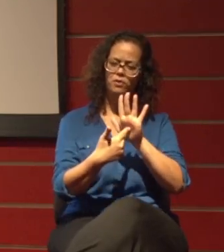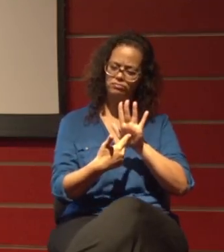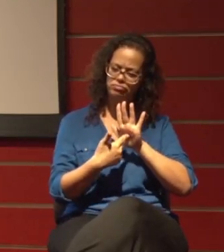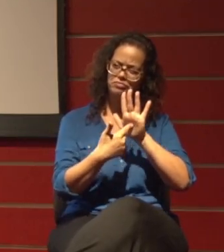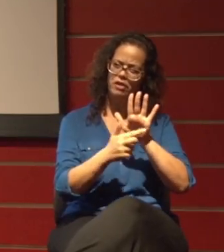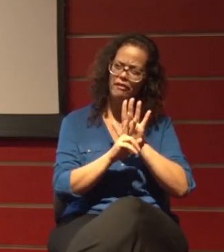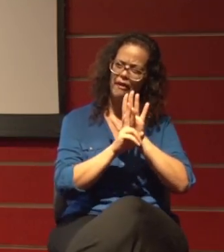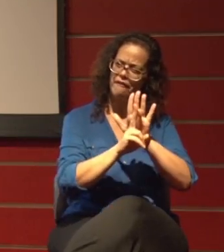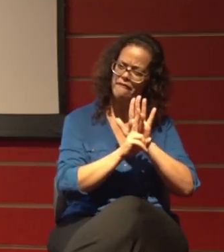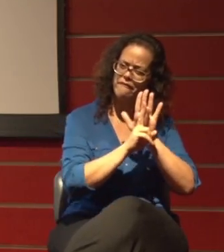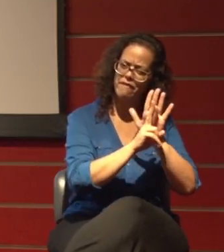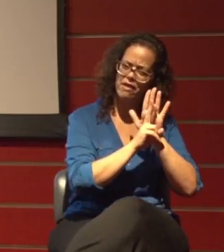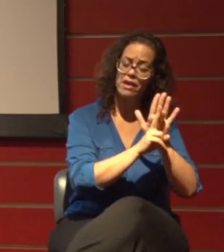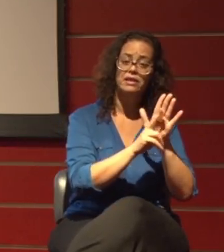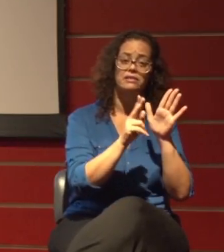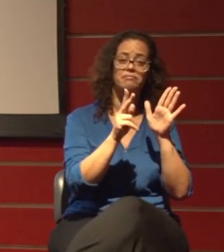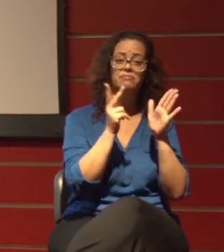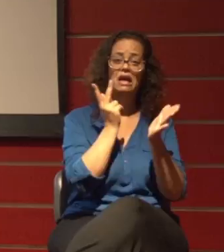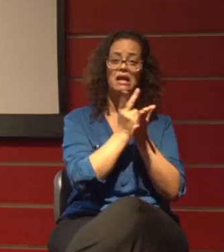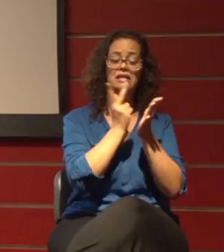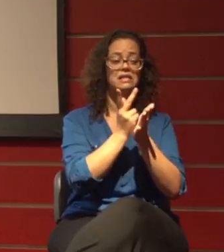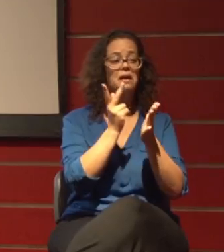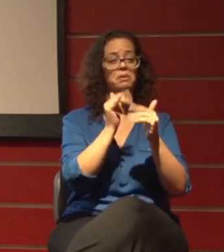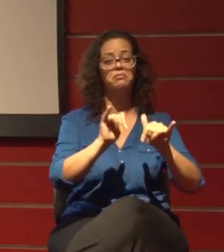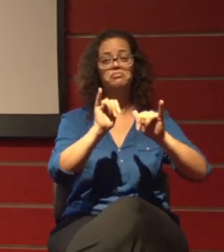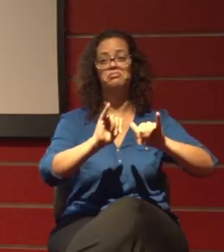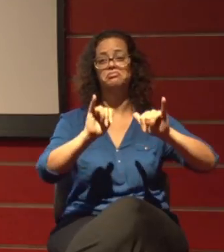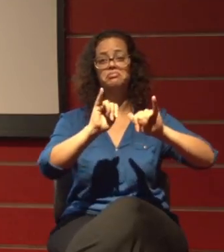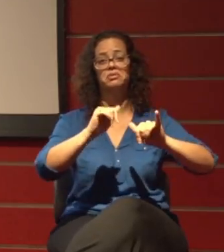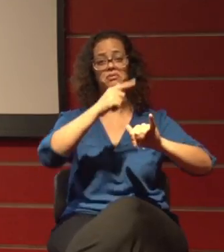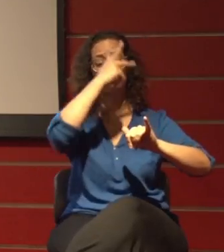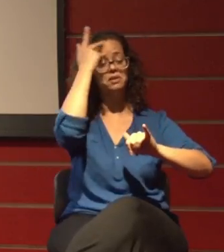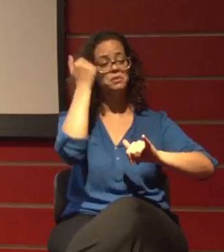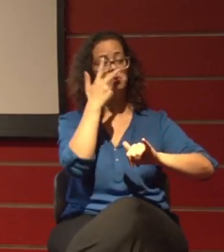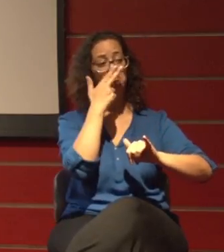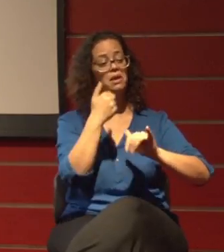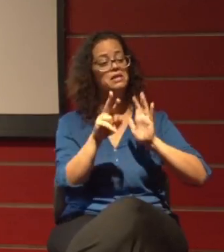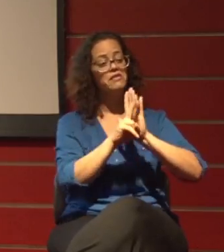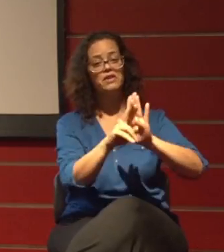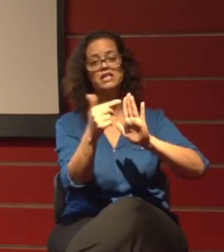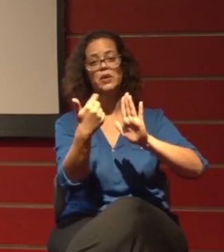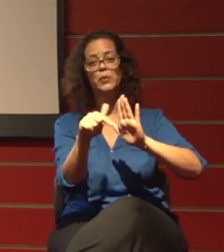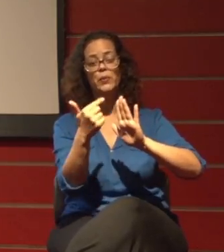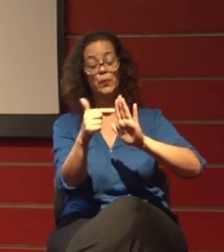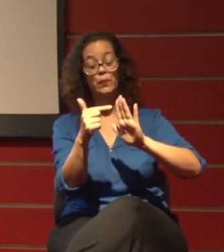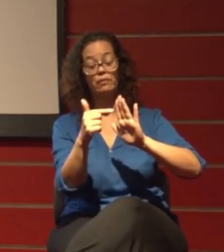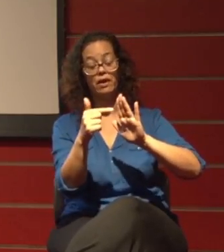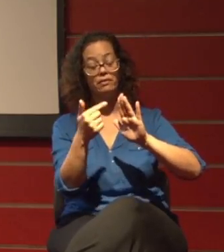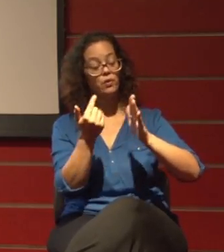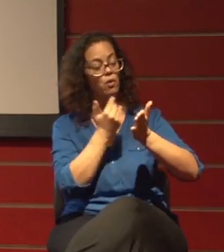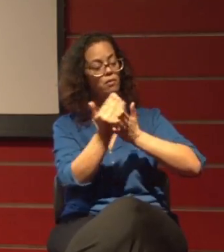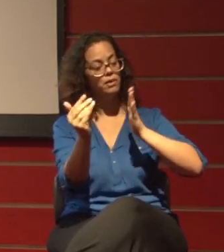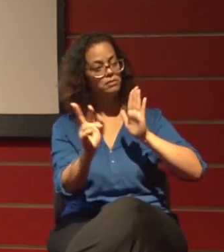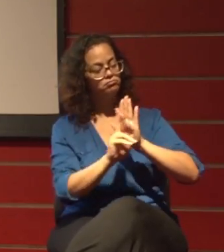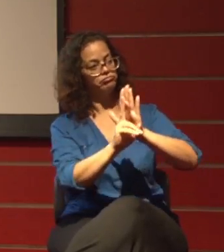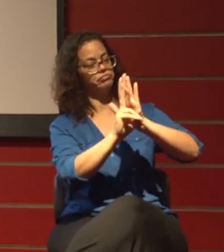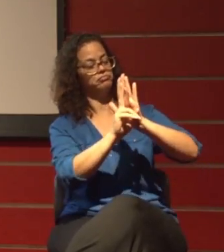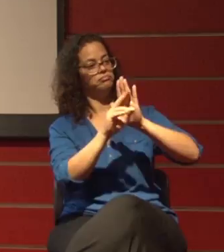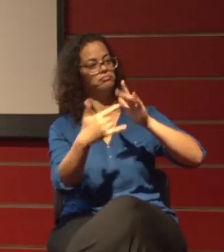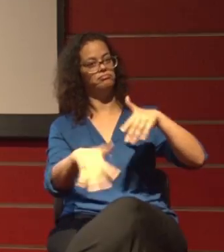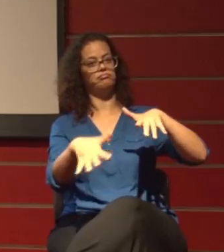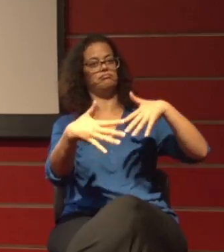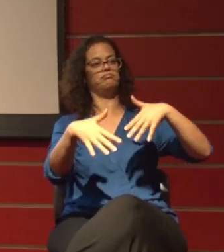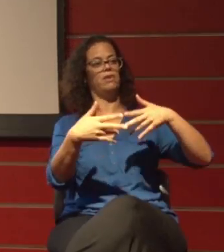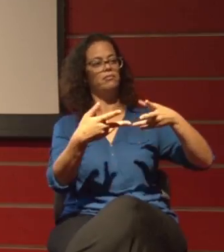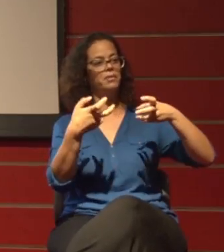todo e que não tá quer dizer para quem tá vendo não tem essas referências ou não tá ligado nelas né mas mas vai chegando né De